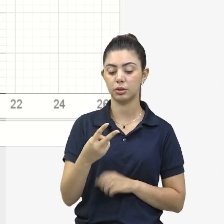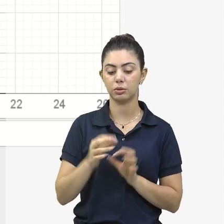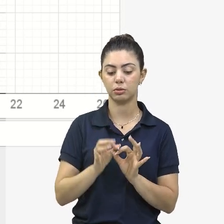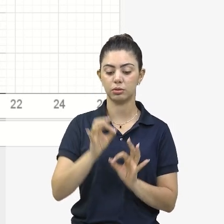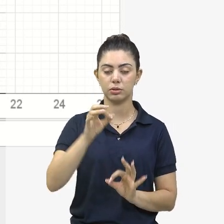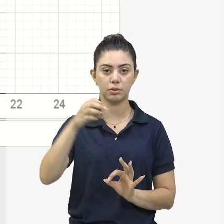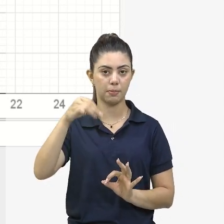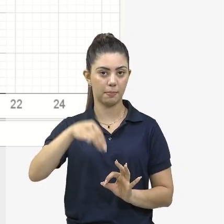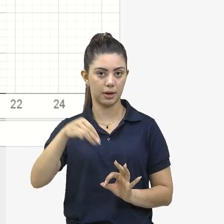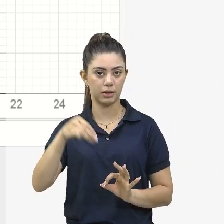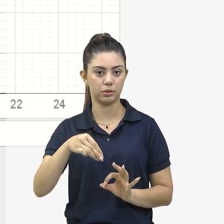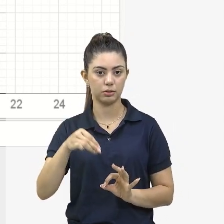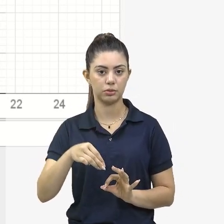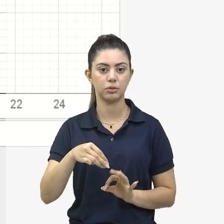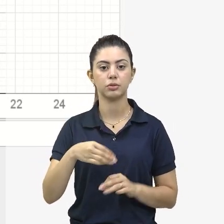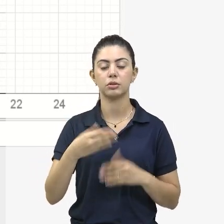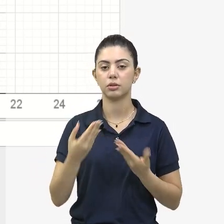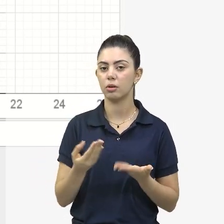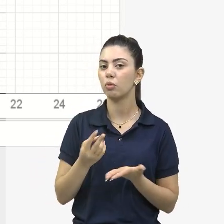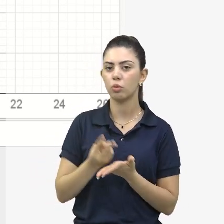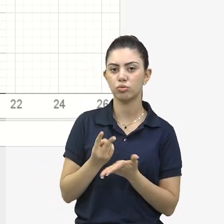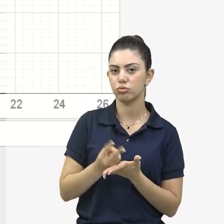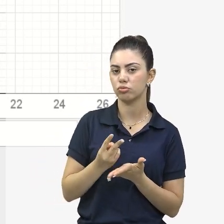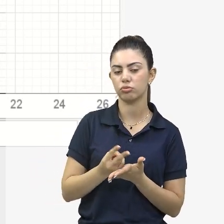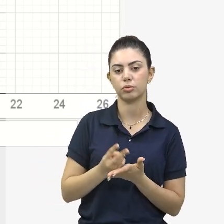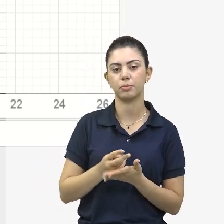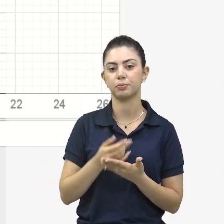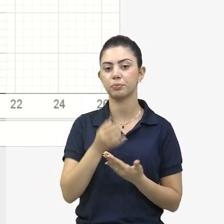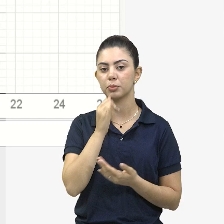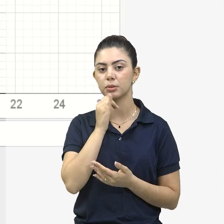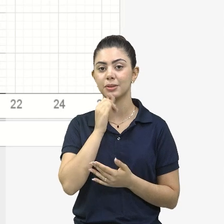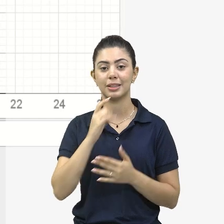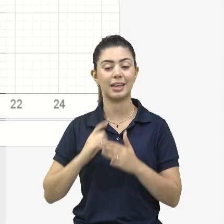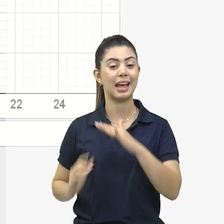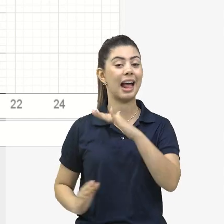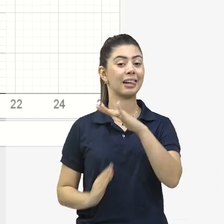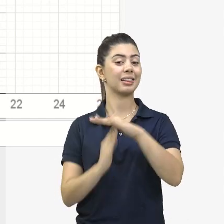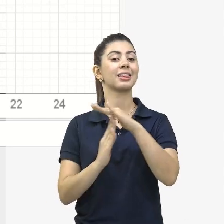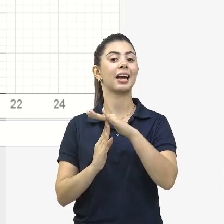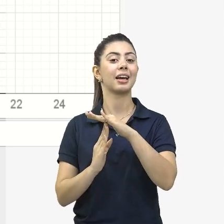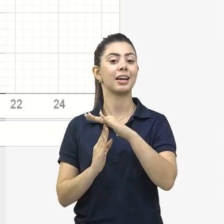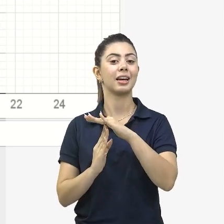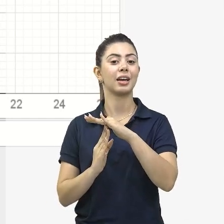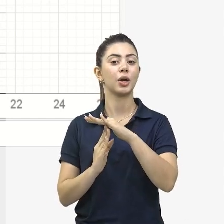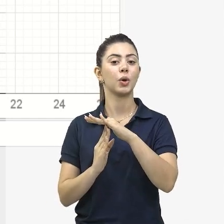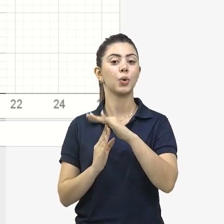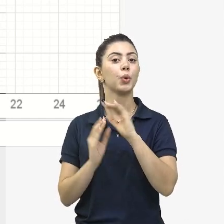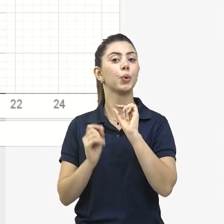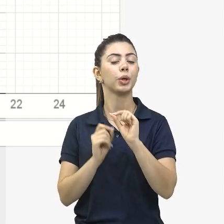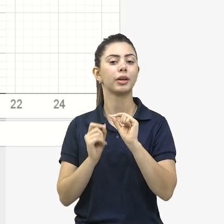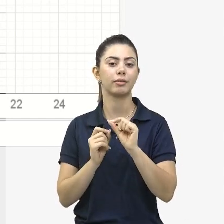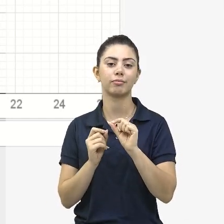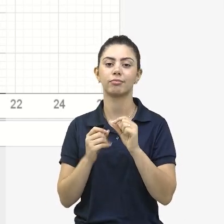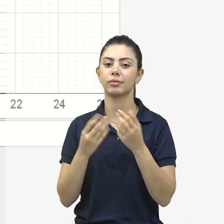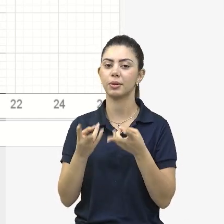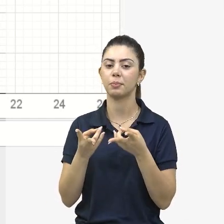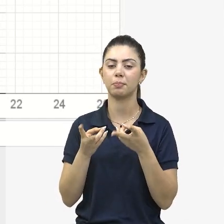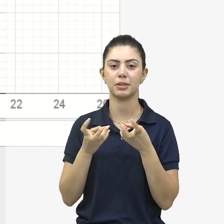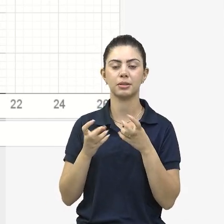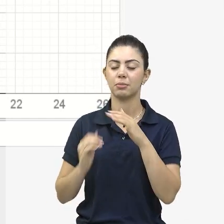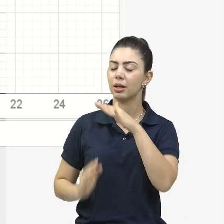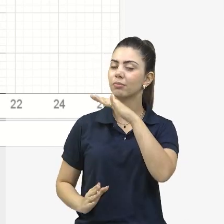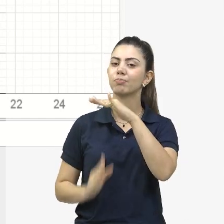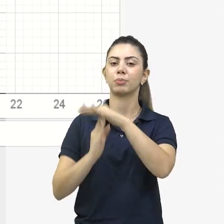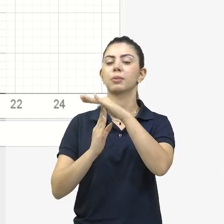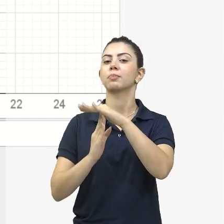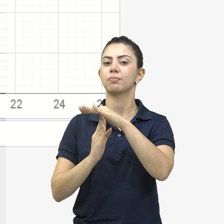solo. Continuando. Aí ele vai chegar a um ponto, certo? Que ele vai atingir essa altura máxima,